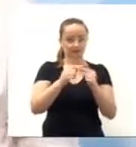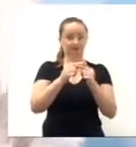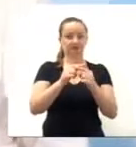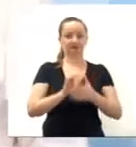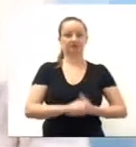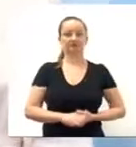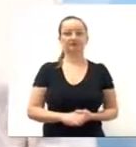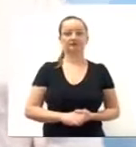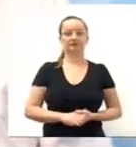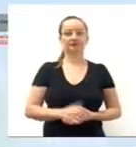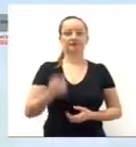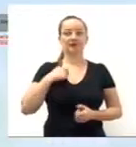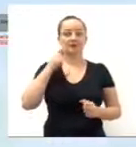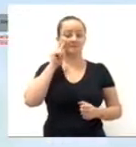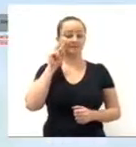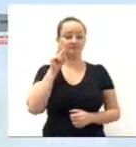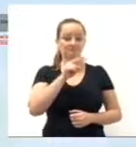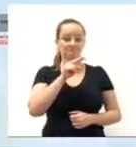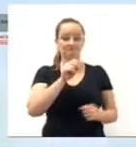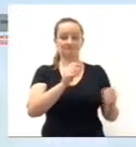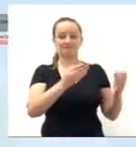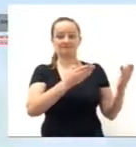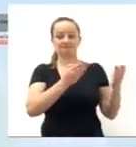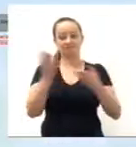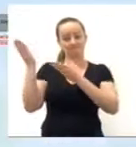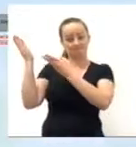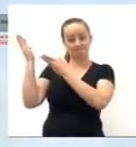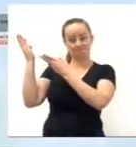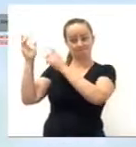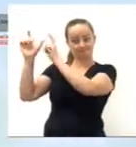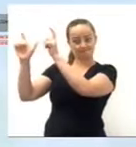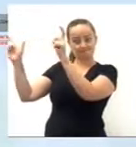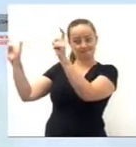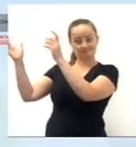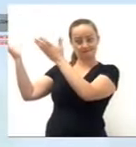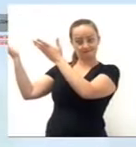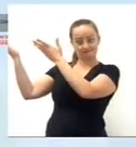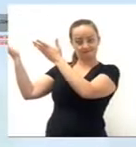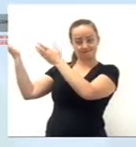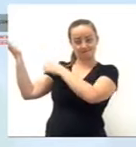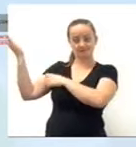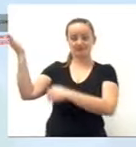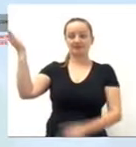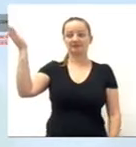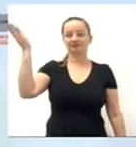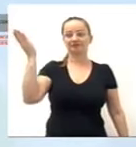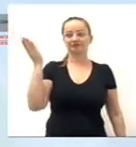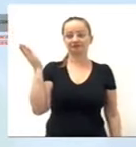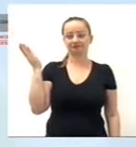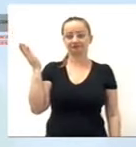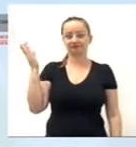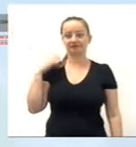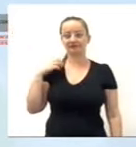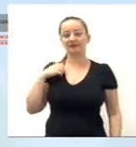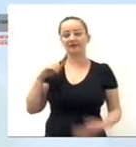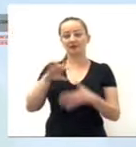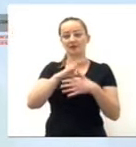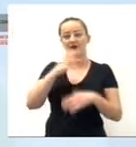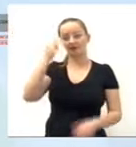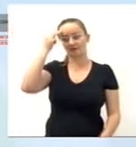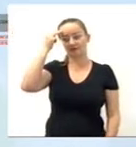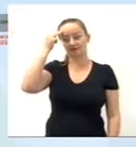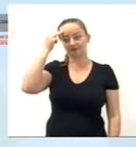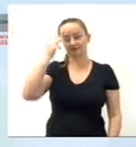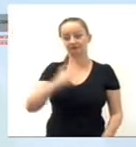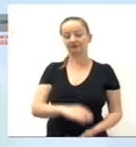podem verificar aí na TVzinha, eu tenho mapa mental. Olha lá, eu fui construir um